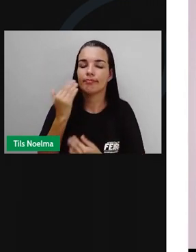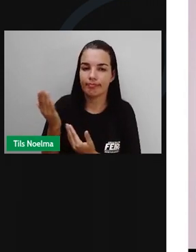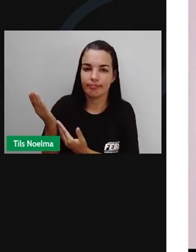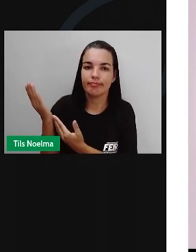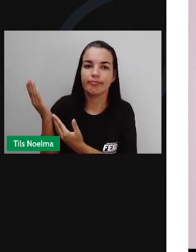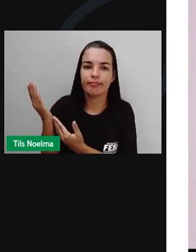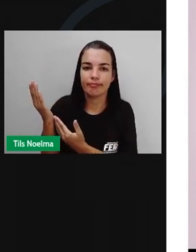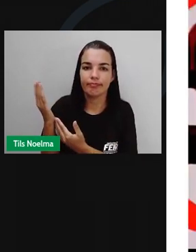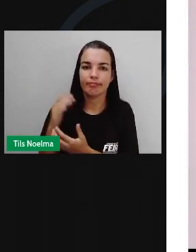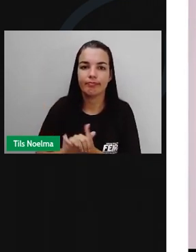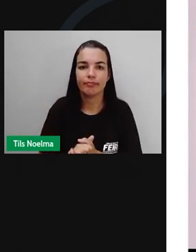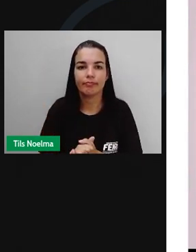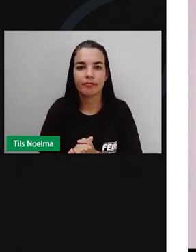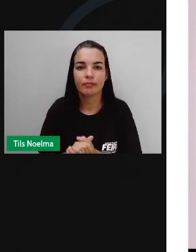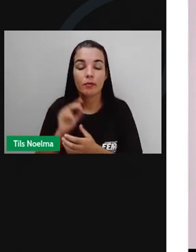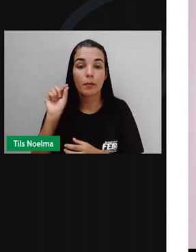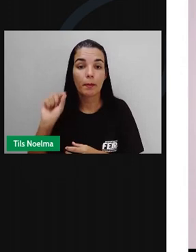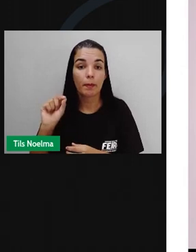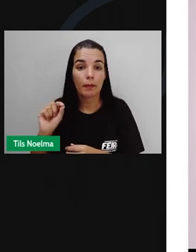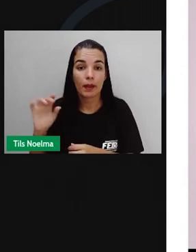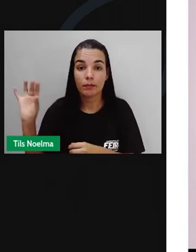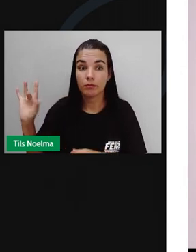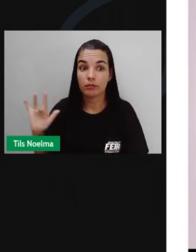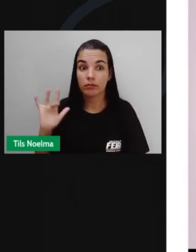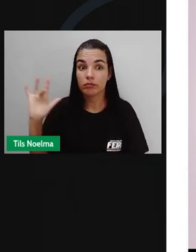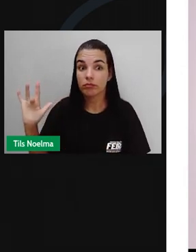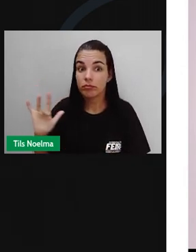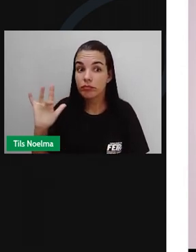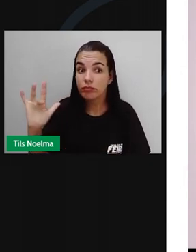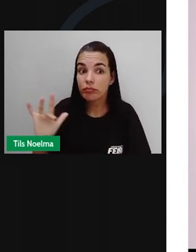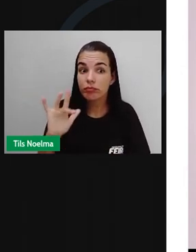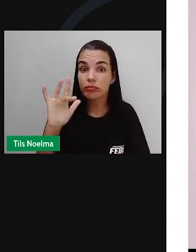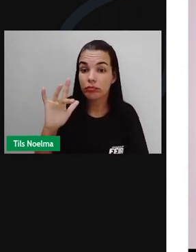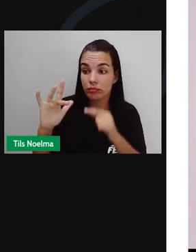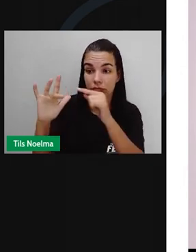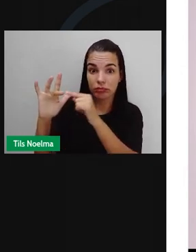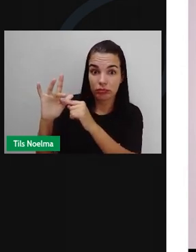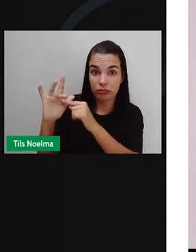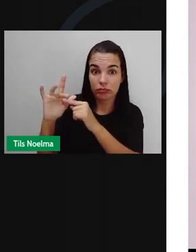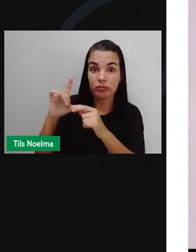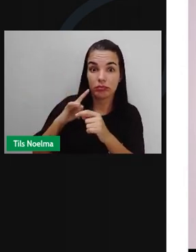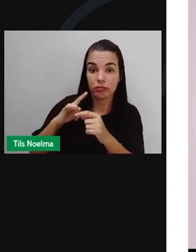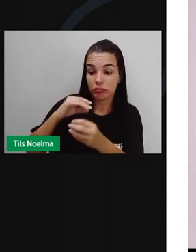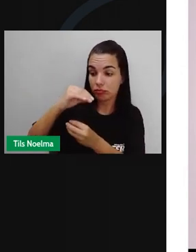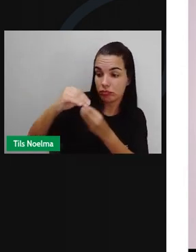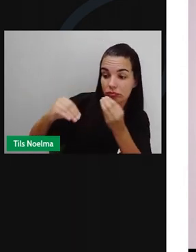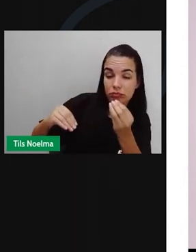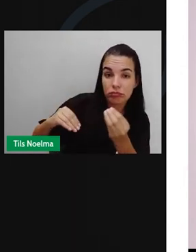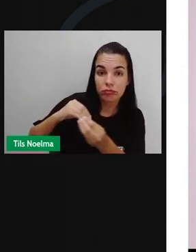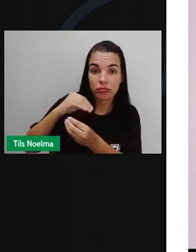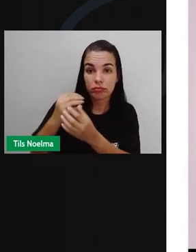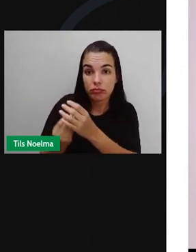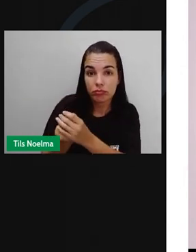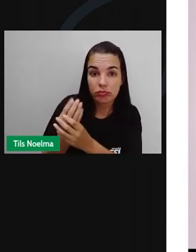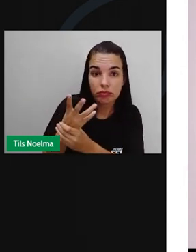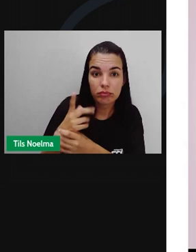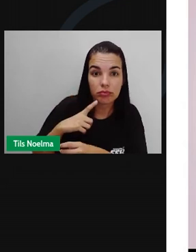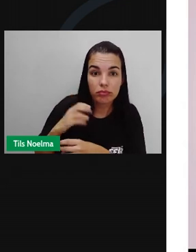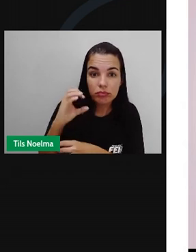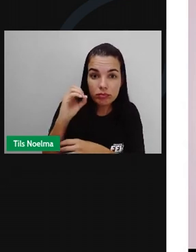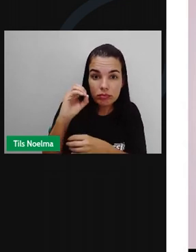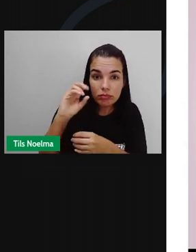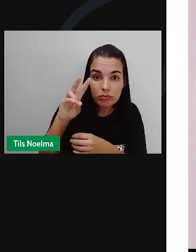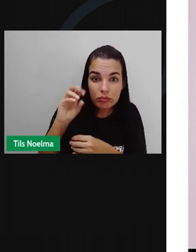da doença. A dengue é transmitida pelo mosquito Aedes aegypti. Seu ciclo reprodutivo se inicia com a deposição de ovos que